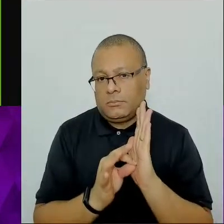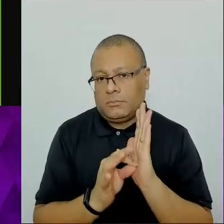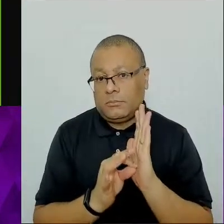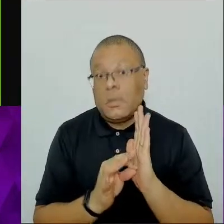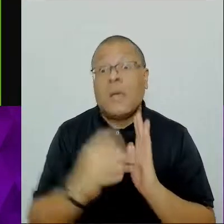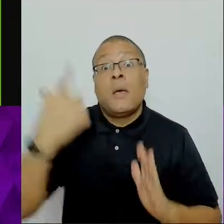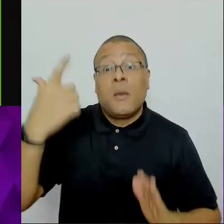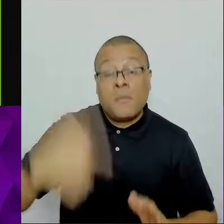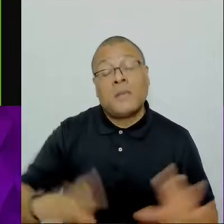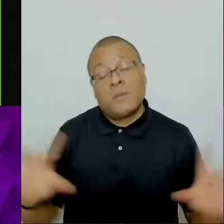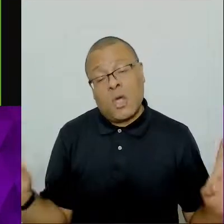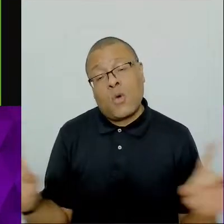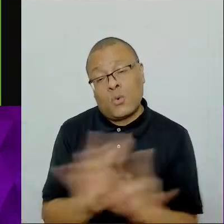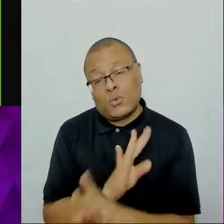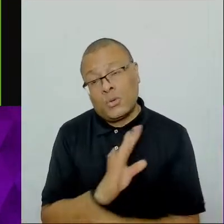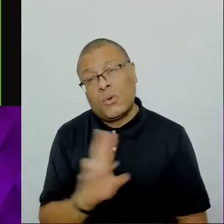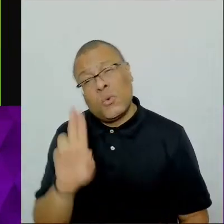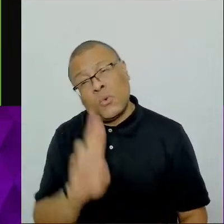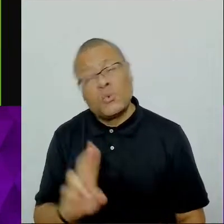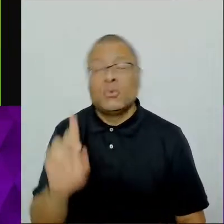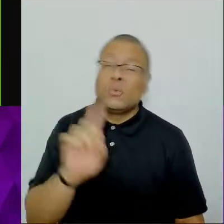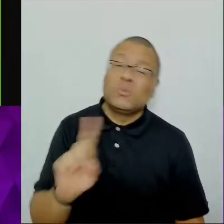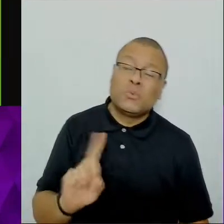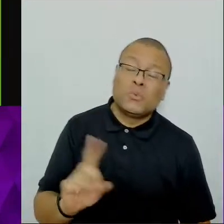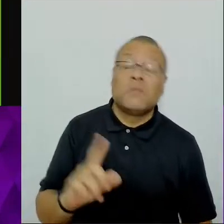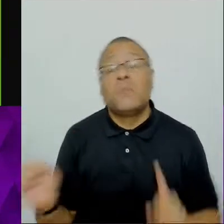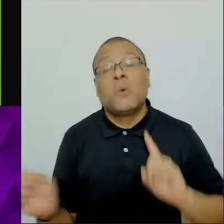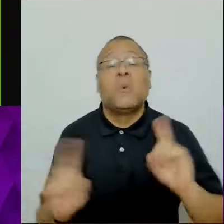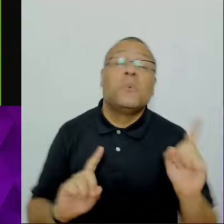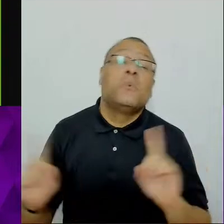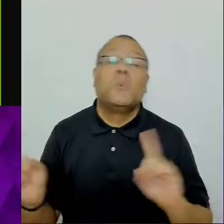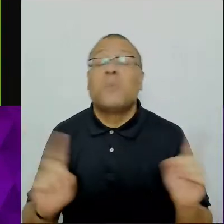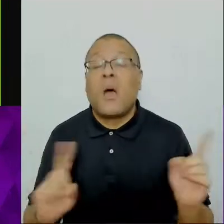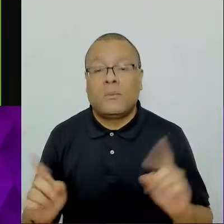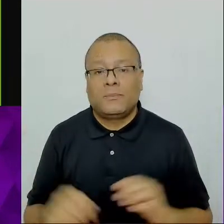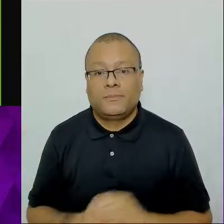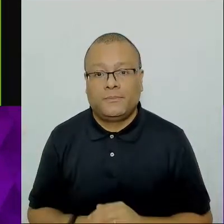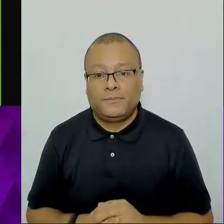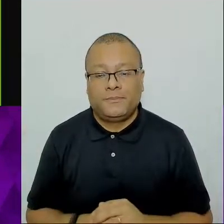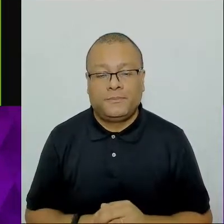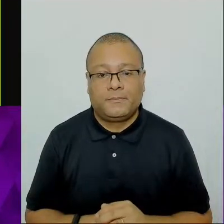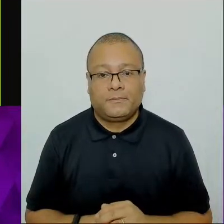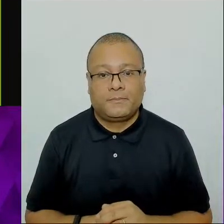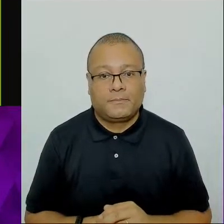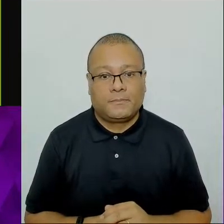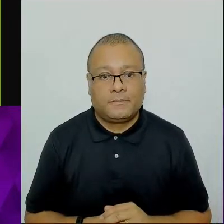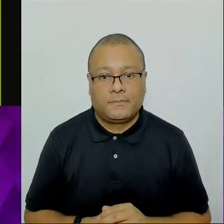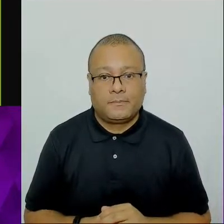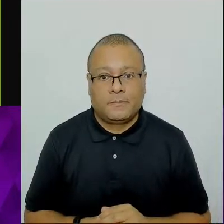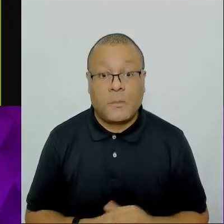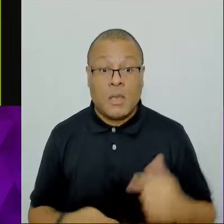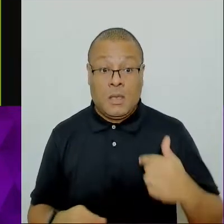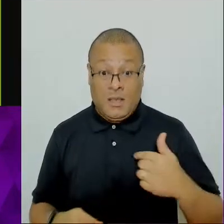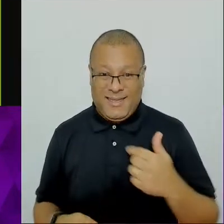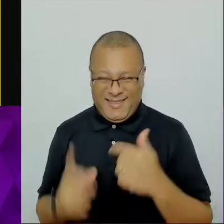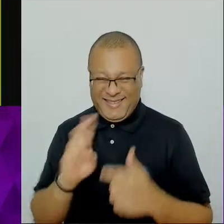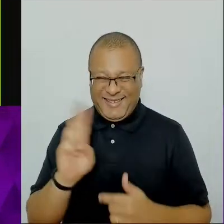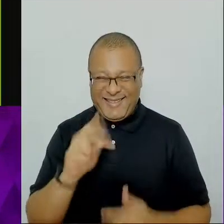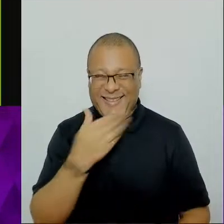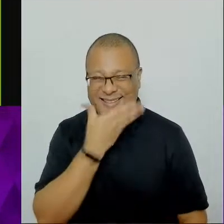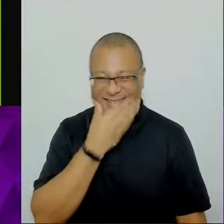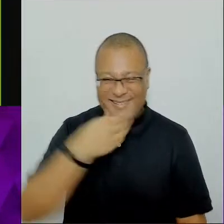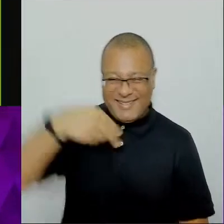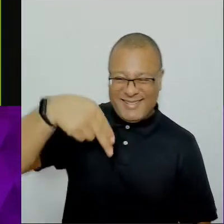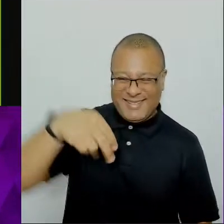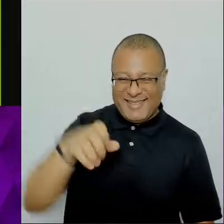a conclusão se vale a pena ou não utilizar essa arquitetura, beleza? Eu sou o Nathaniel